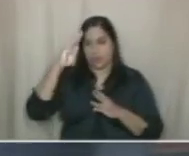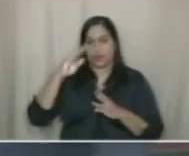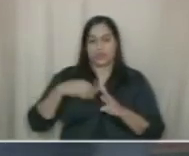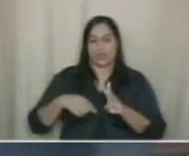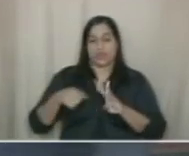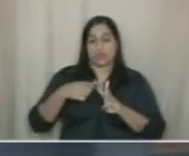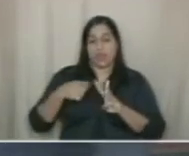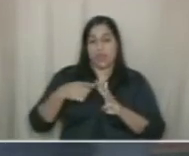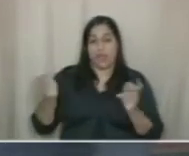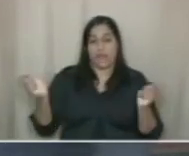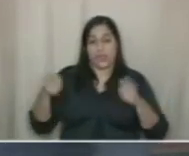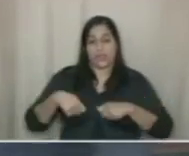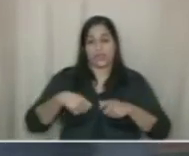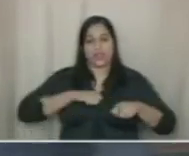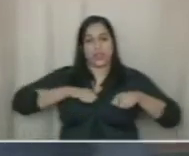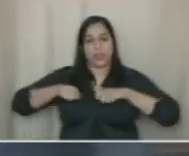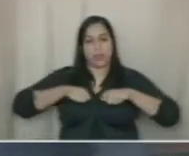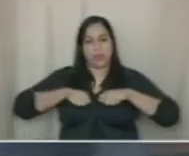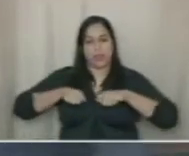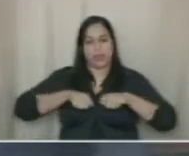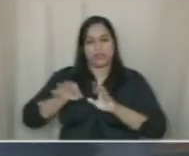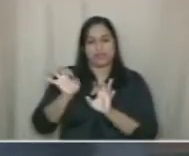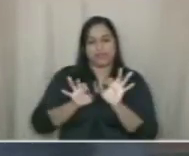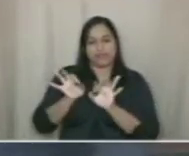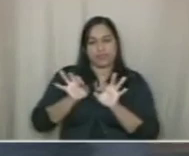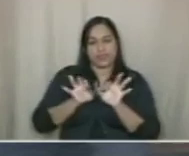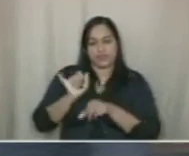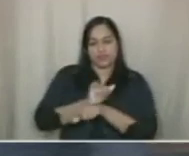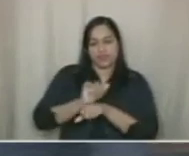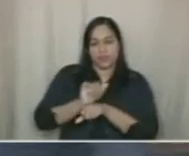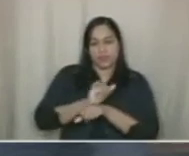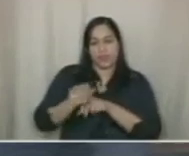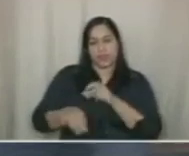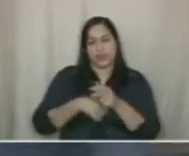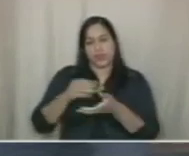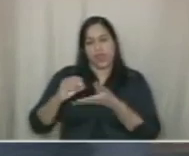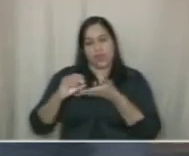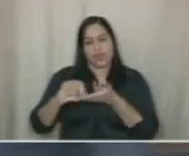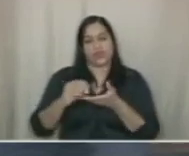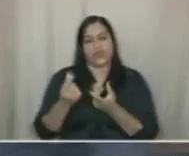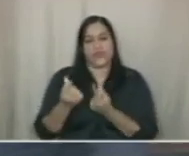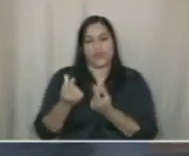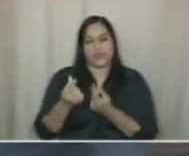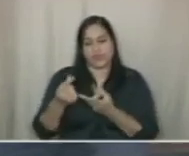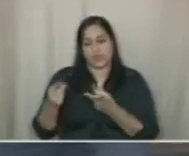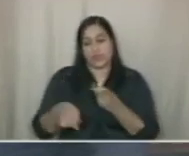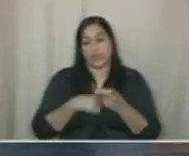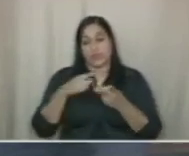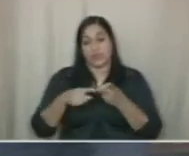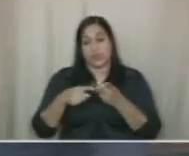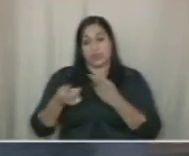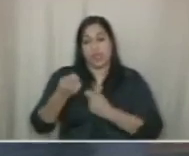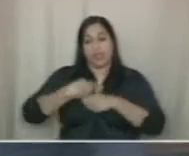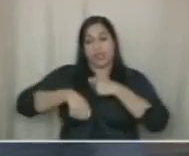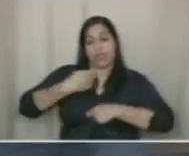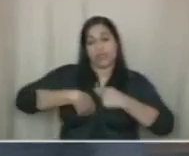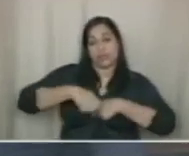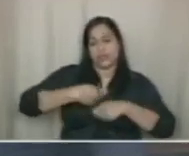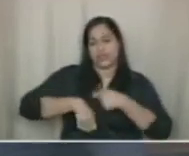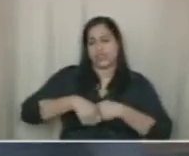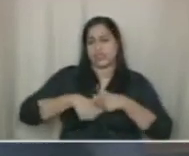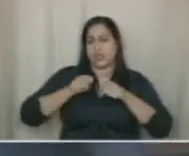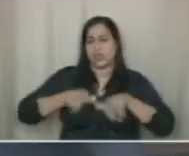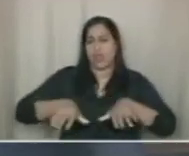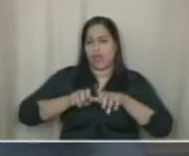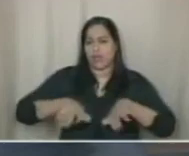a eficiência no planejamento dos recursos financeiros a segunda na administração desses recursos como vai ser